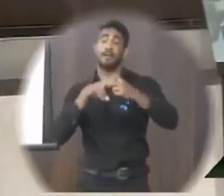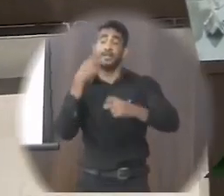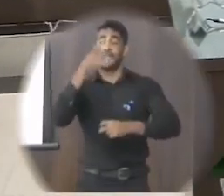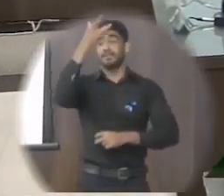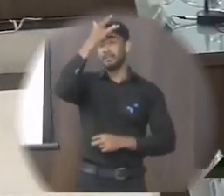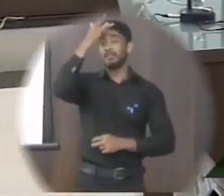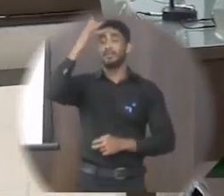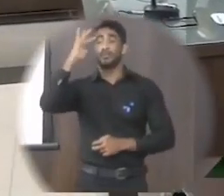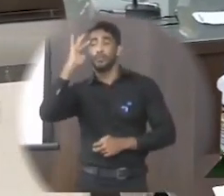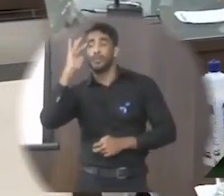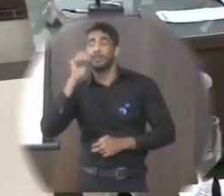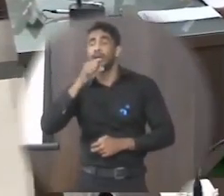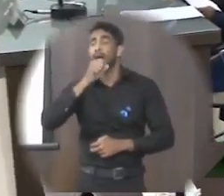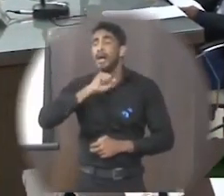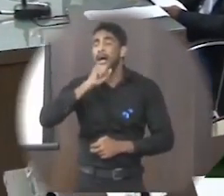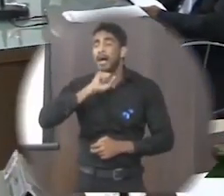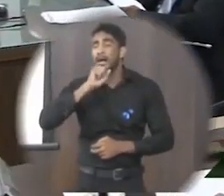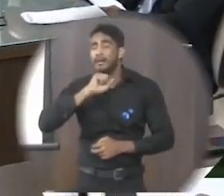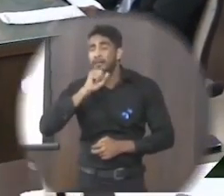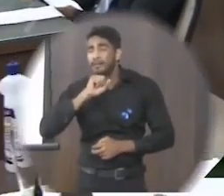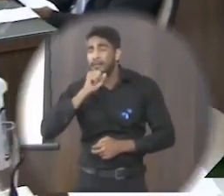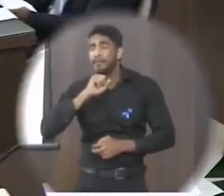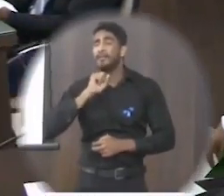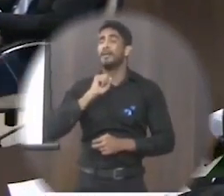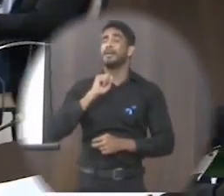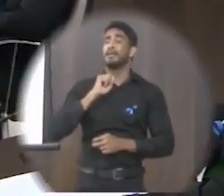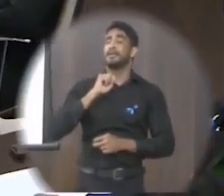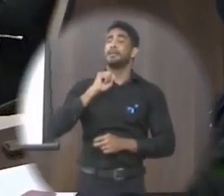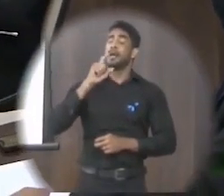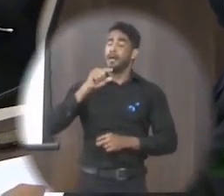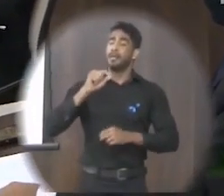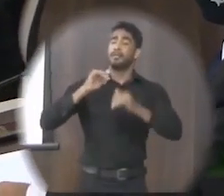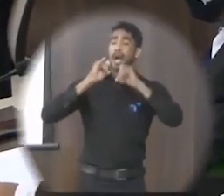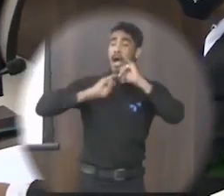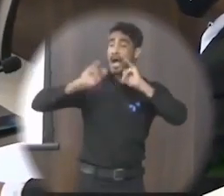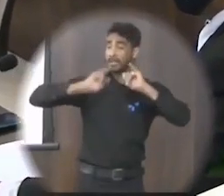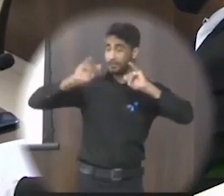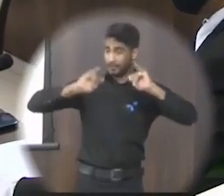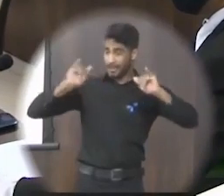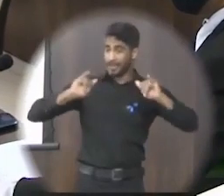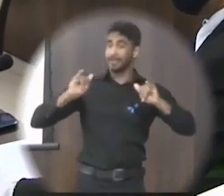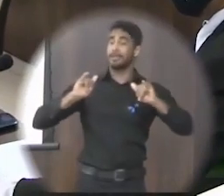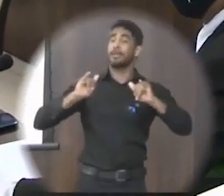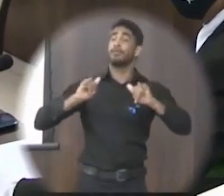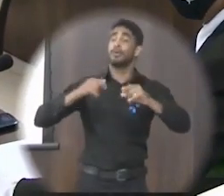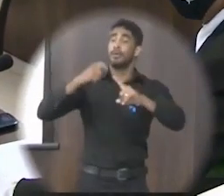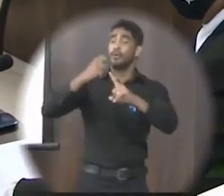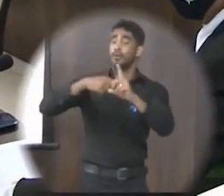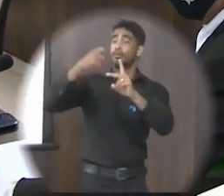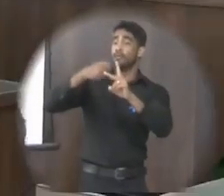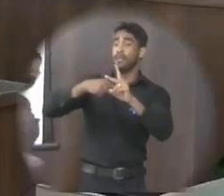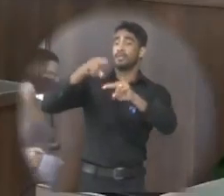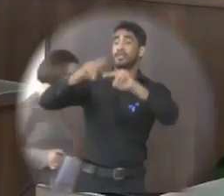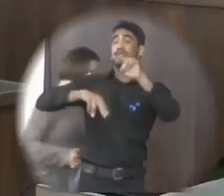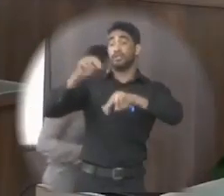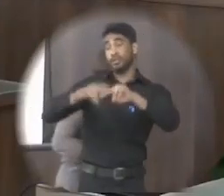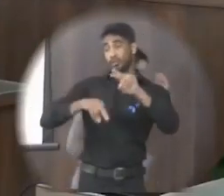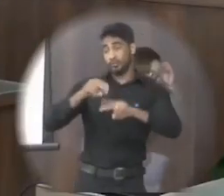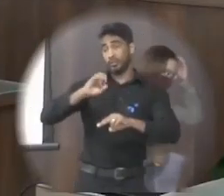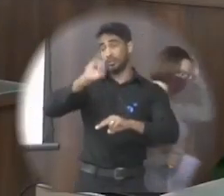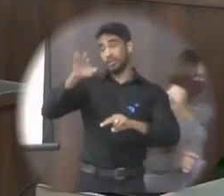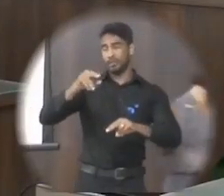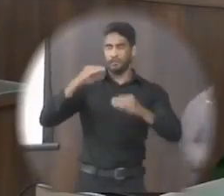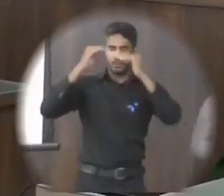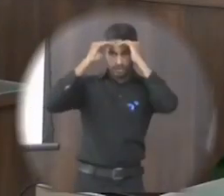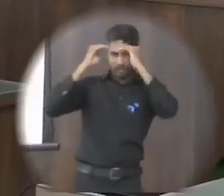idosos. Tal campanha a ser realizada anualmente durante o mês de junho em Janaúba e da outras providências. Em atendimento ao artigo